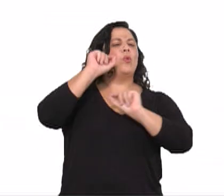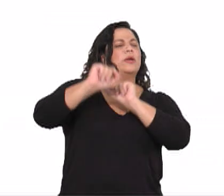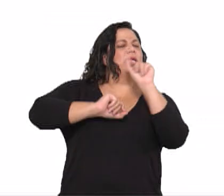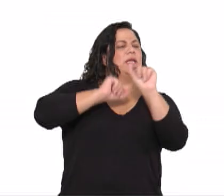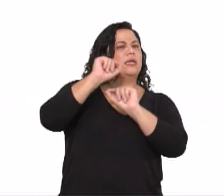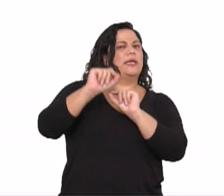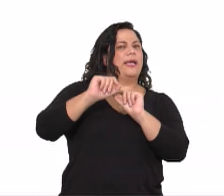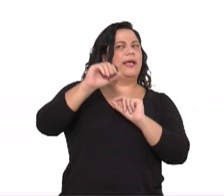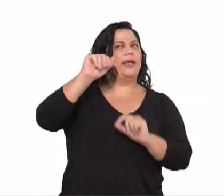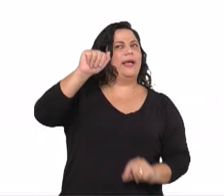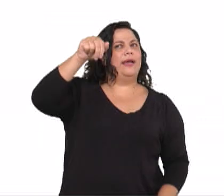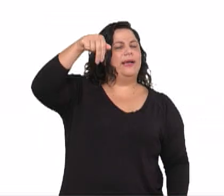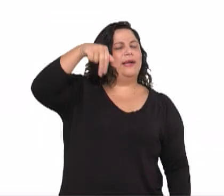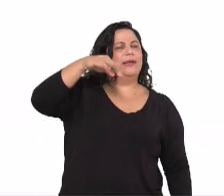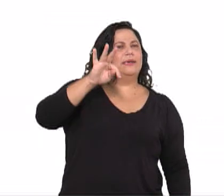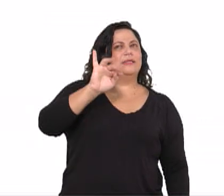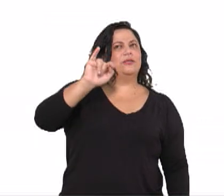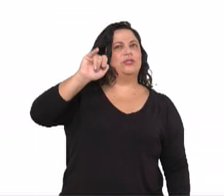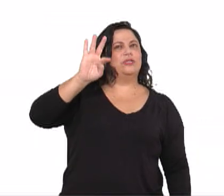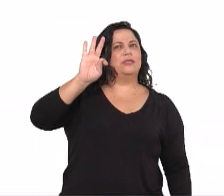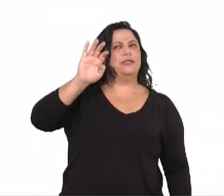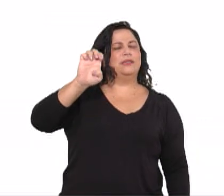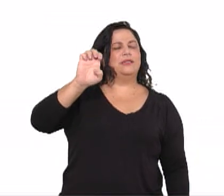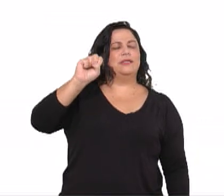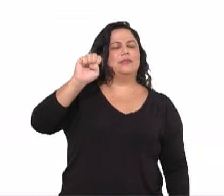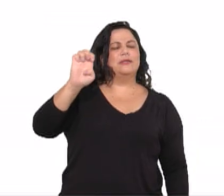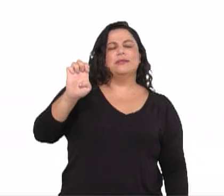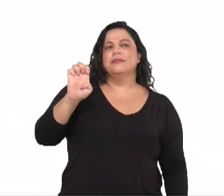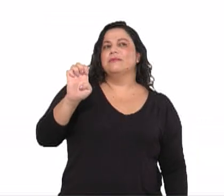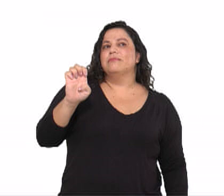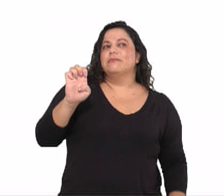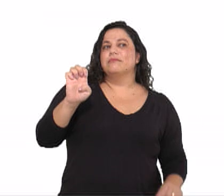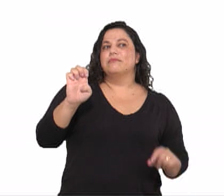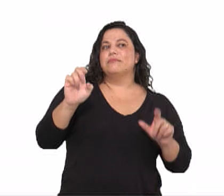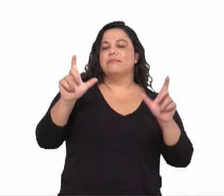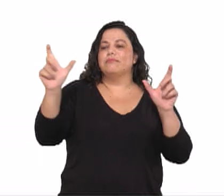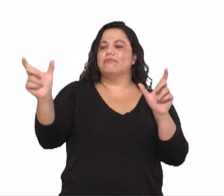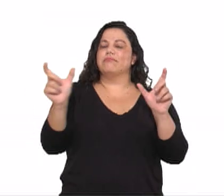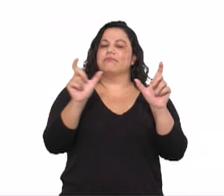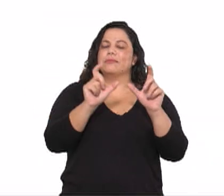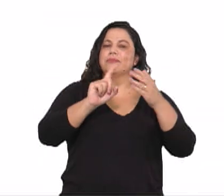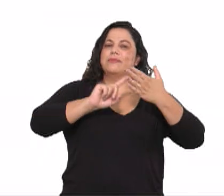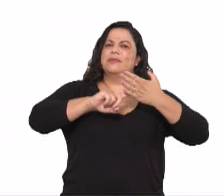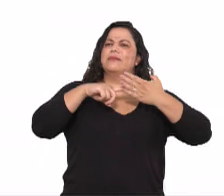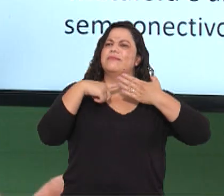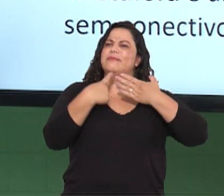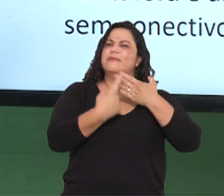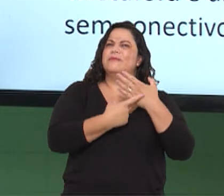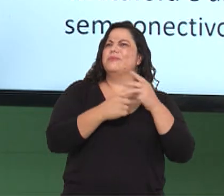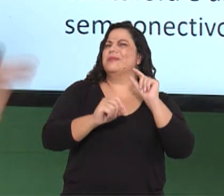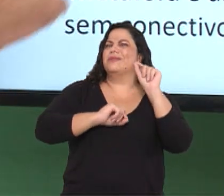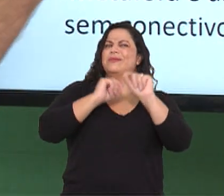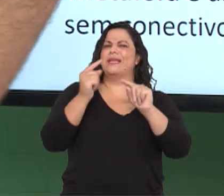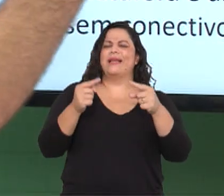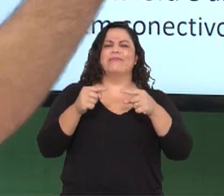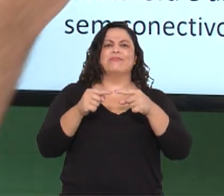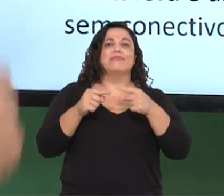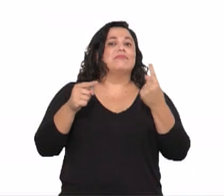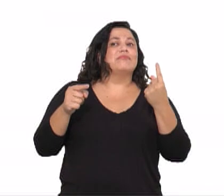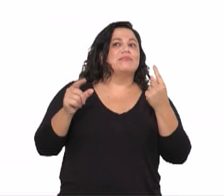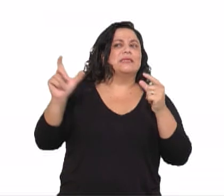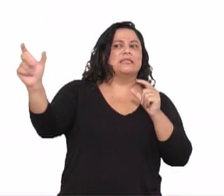antítese? São figuras de linguagem, certo? Essas daqui são as minhas figuras de linguagem. Mas o que é uma antítese?